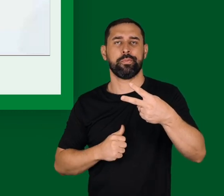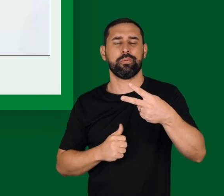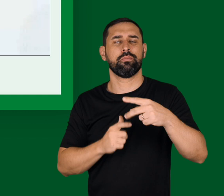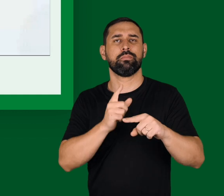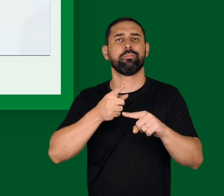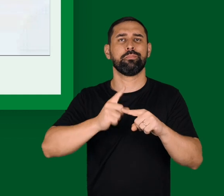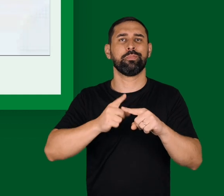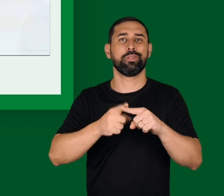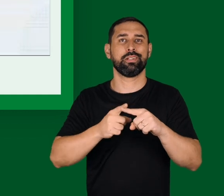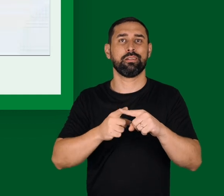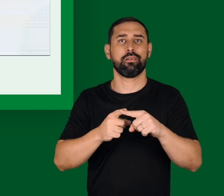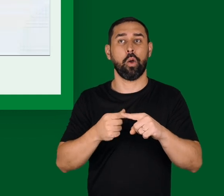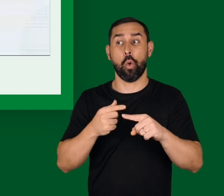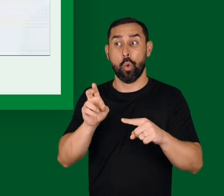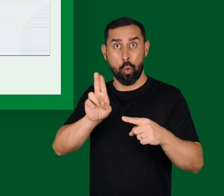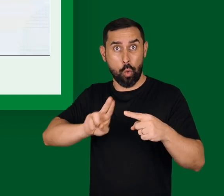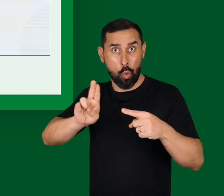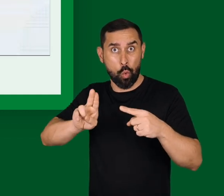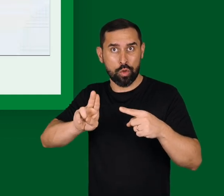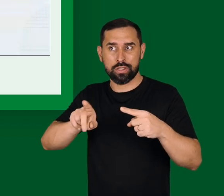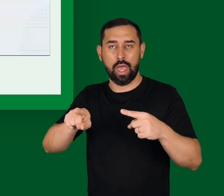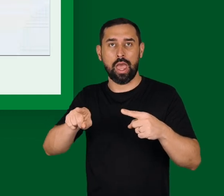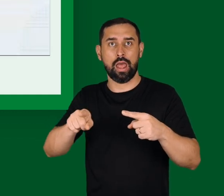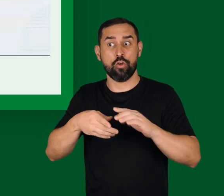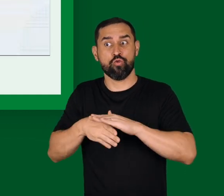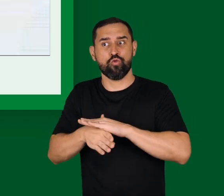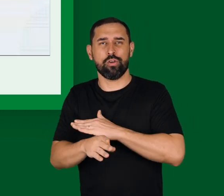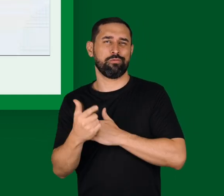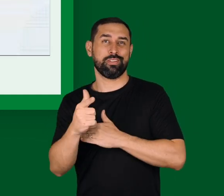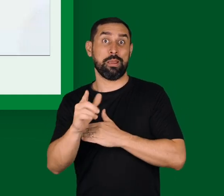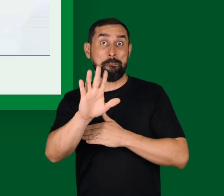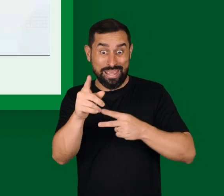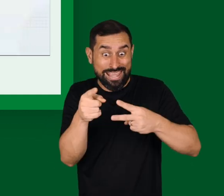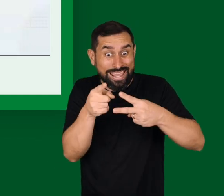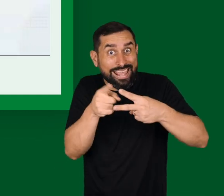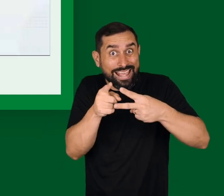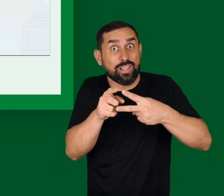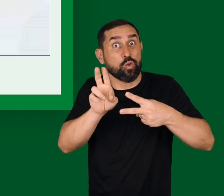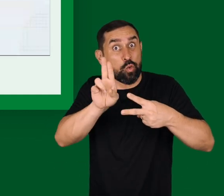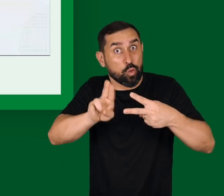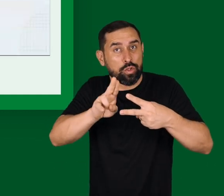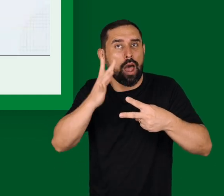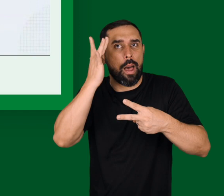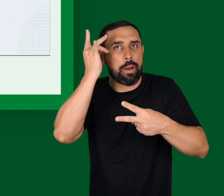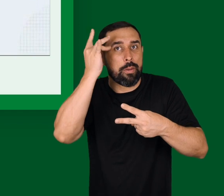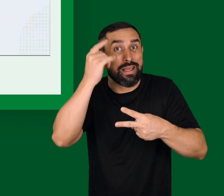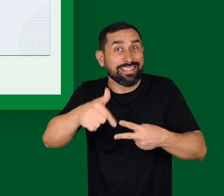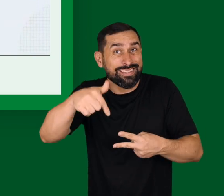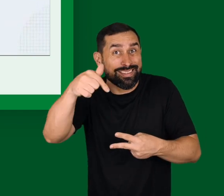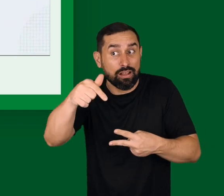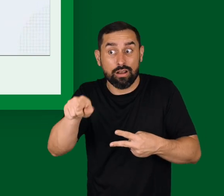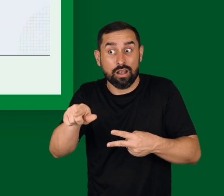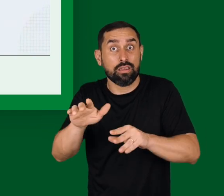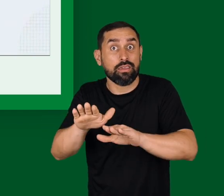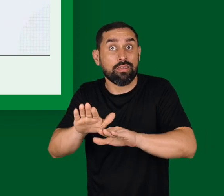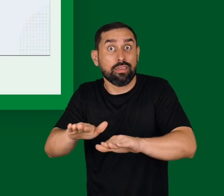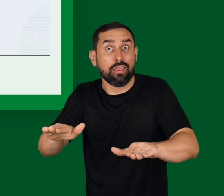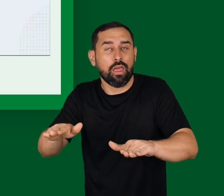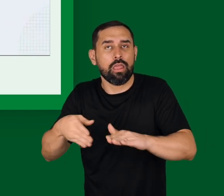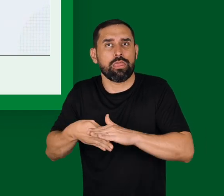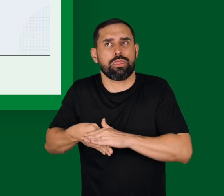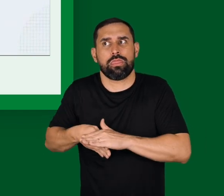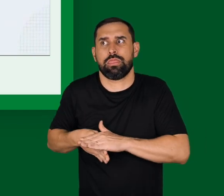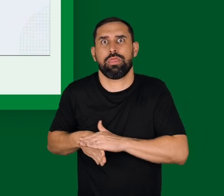E o Precedex, dentro das unidades pediátricas, a gente tem feito muita preferência pelo Precedex para evitar